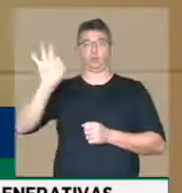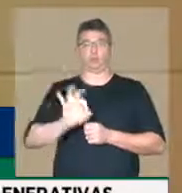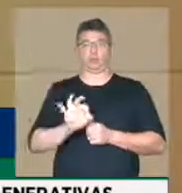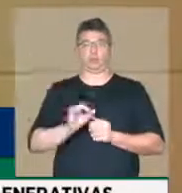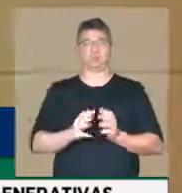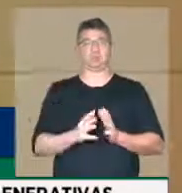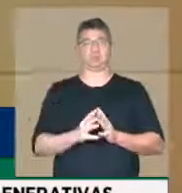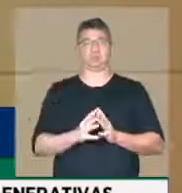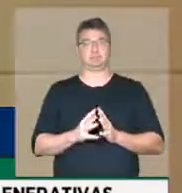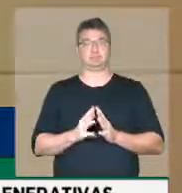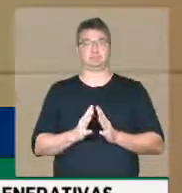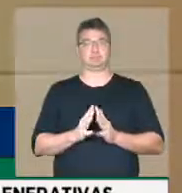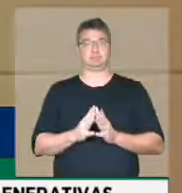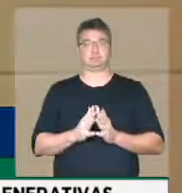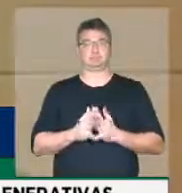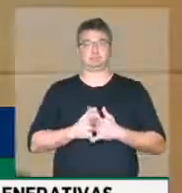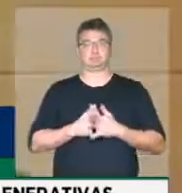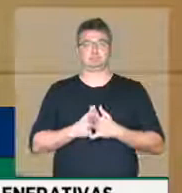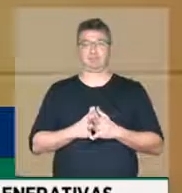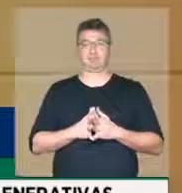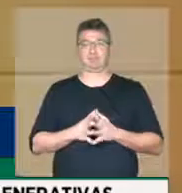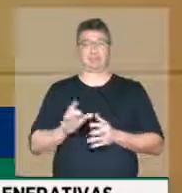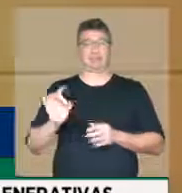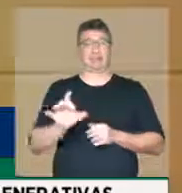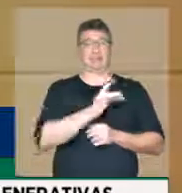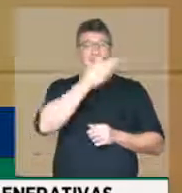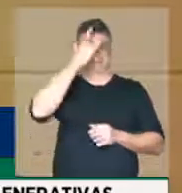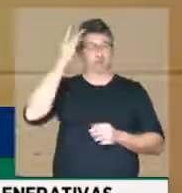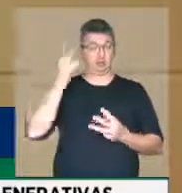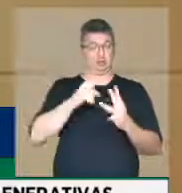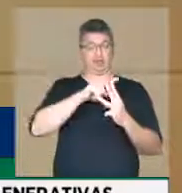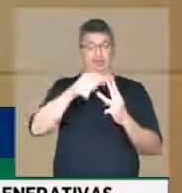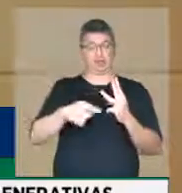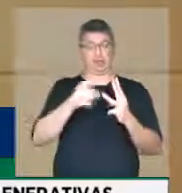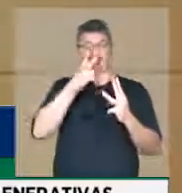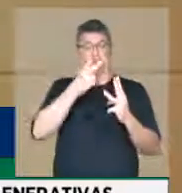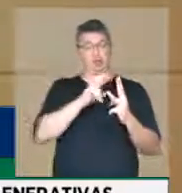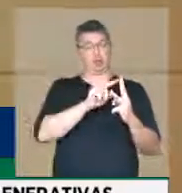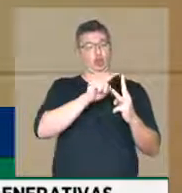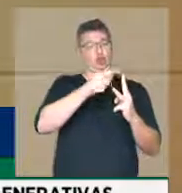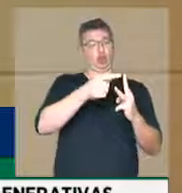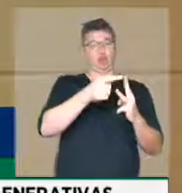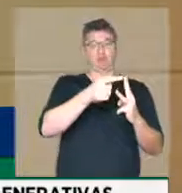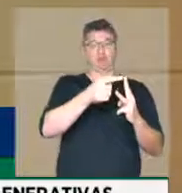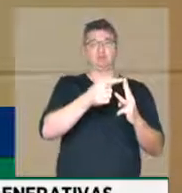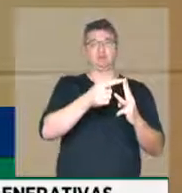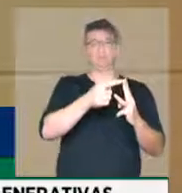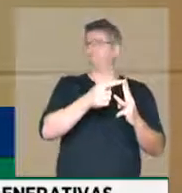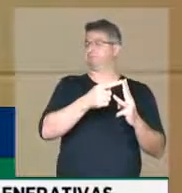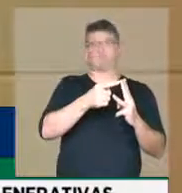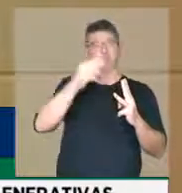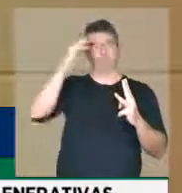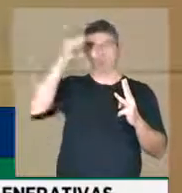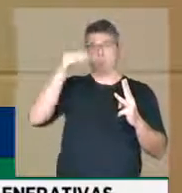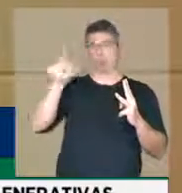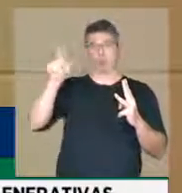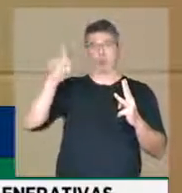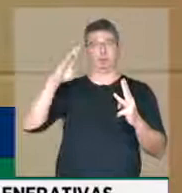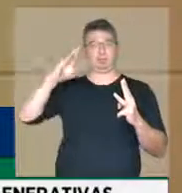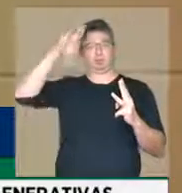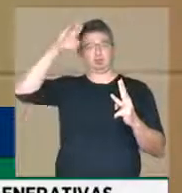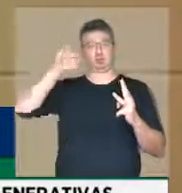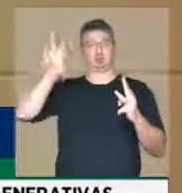58%. Quase 2 em cada 3 brasileiros, quase 2 em cada 3, acham que